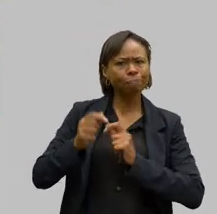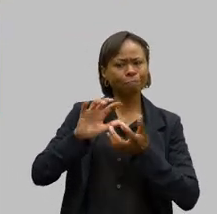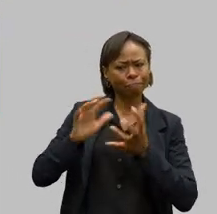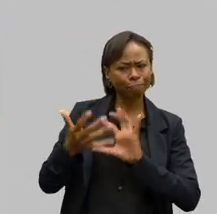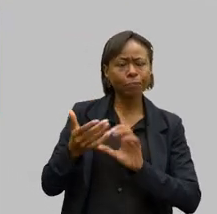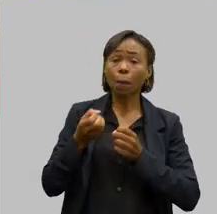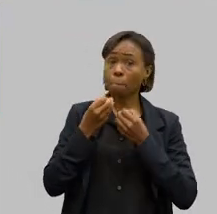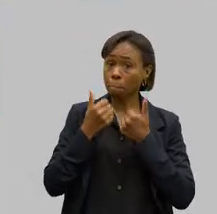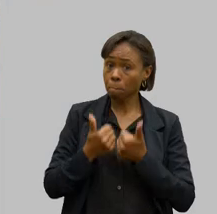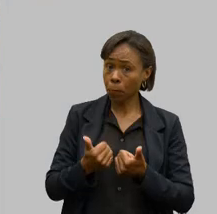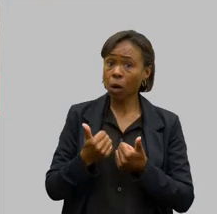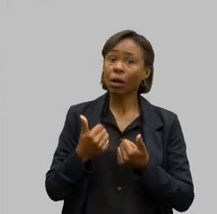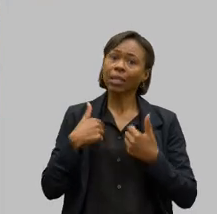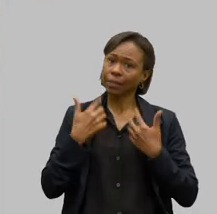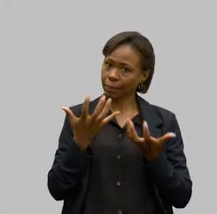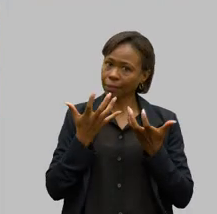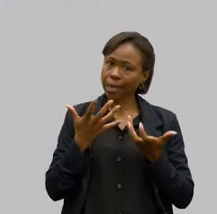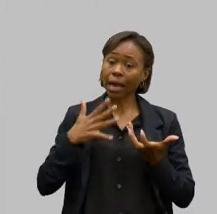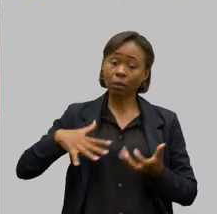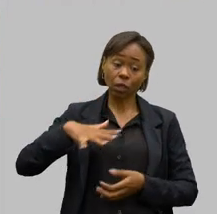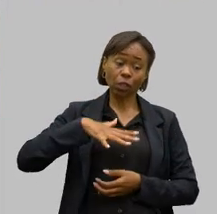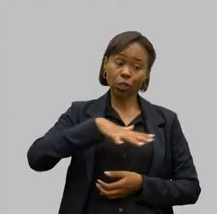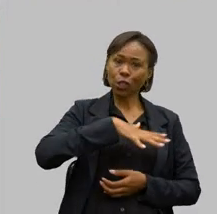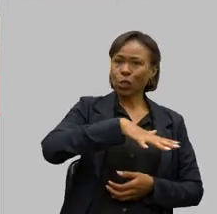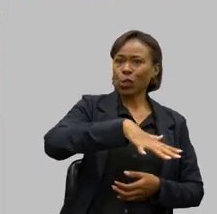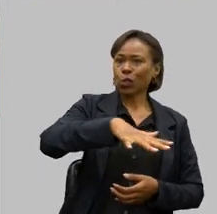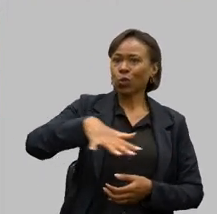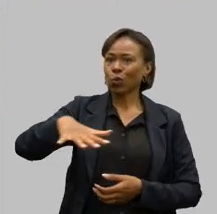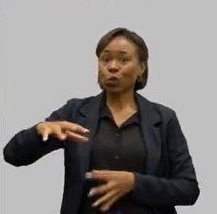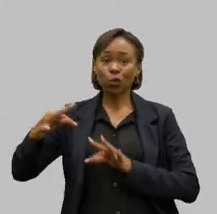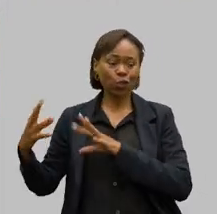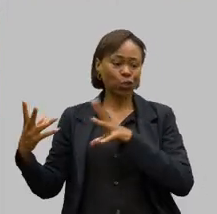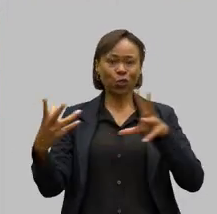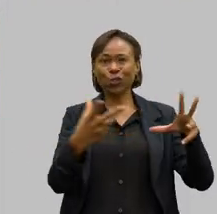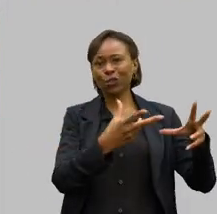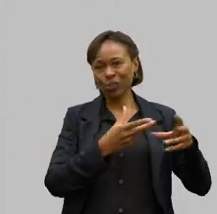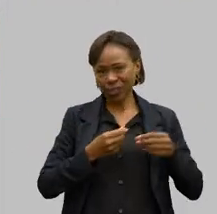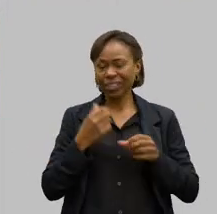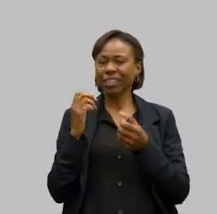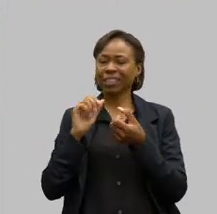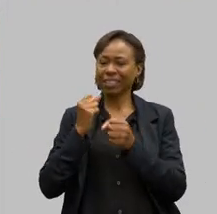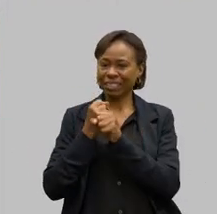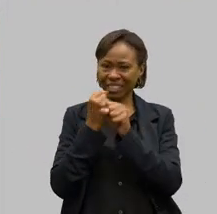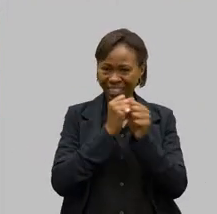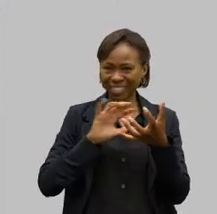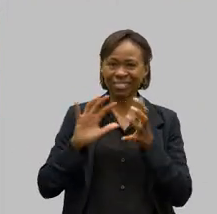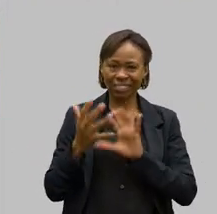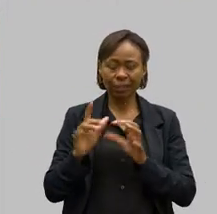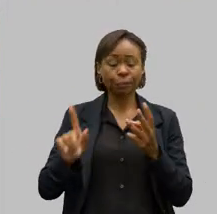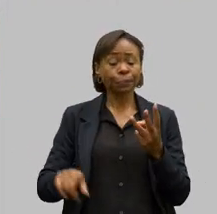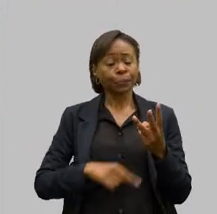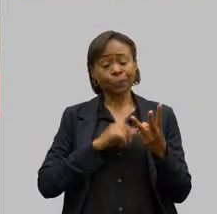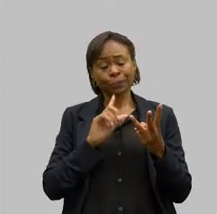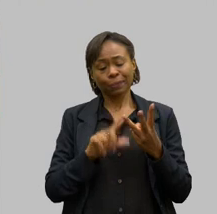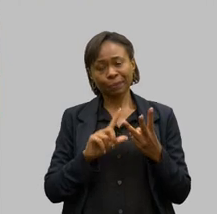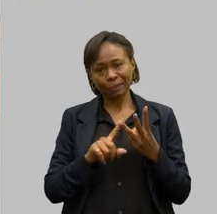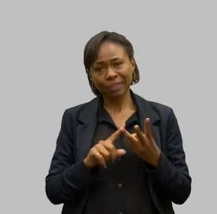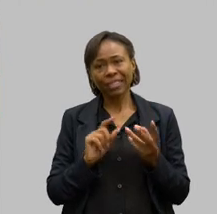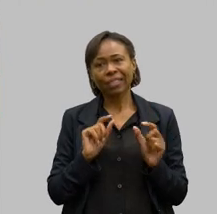isso para toda a nossa região, essa mesma requalificação e reforma. É isso que eu já peço aqui de pronto hoje. Um outro ponto também é